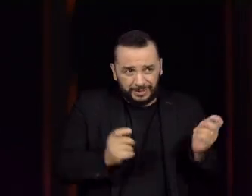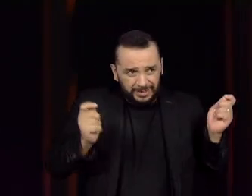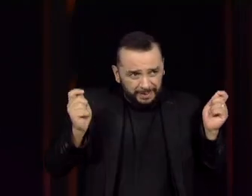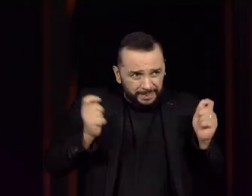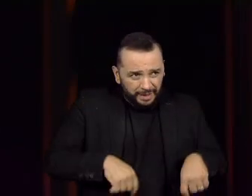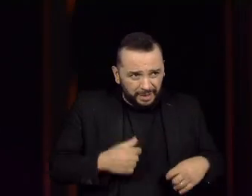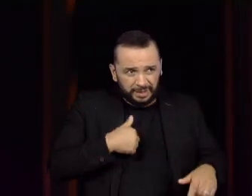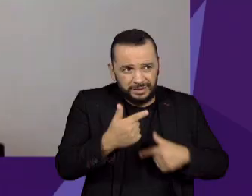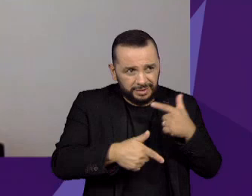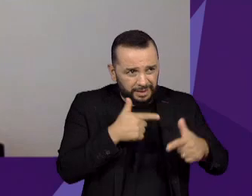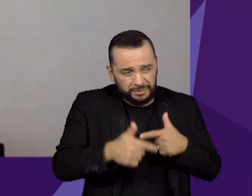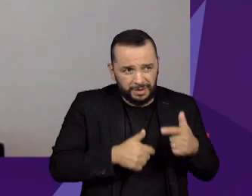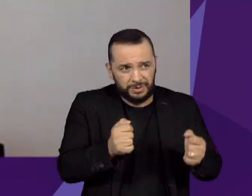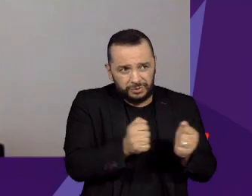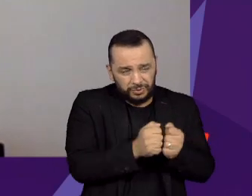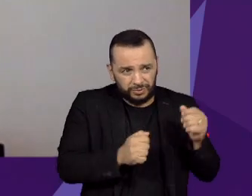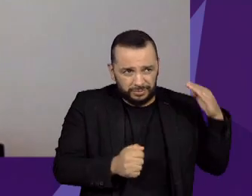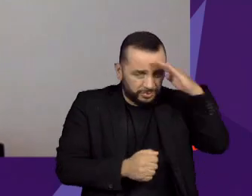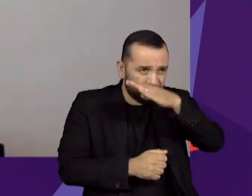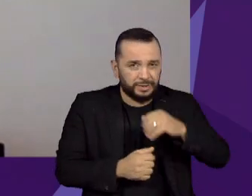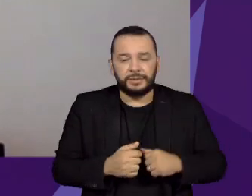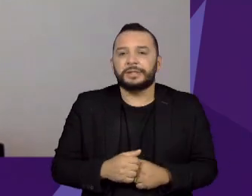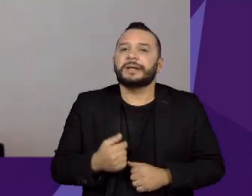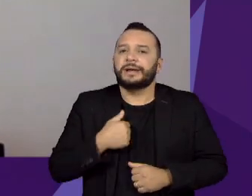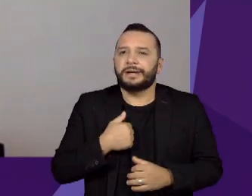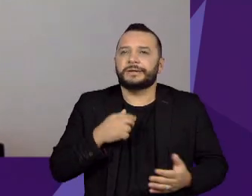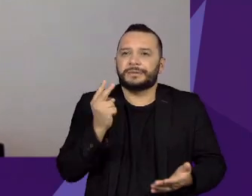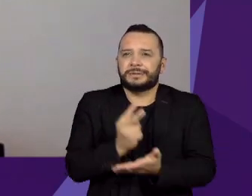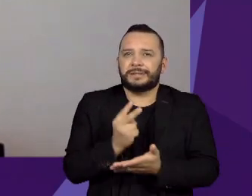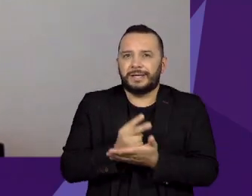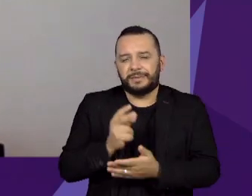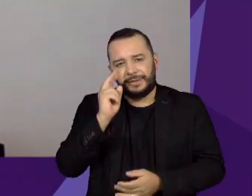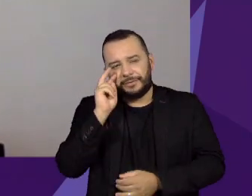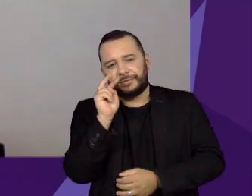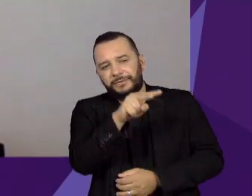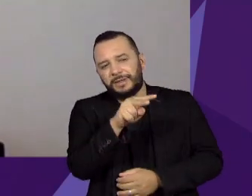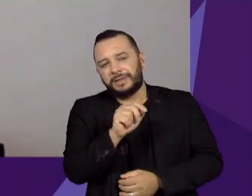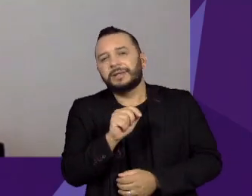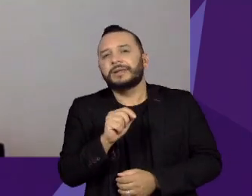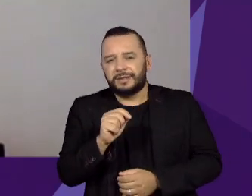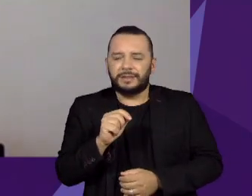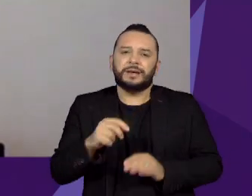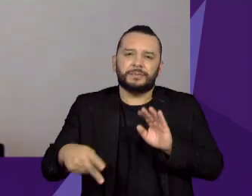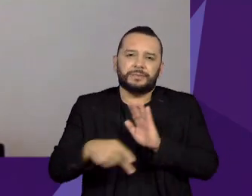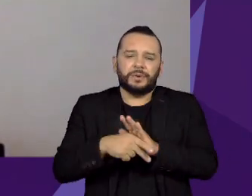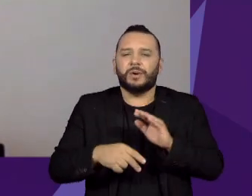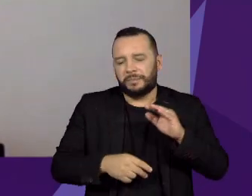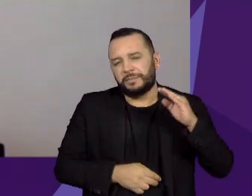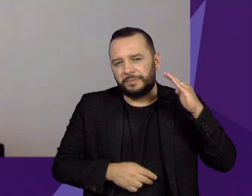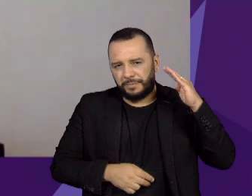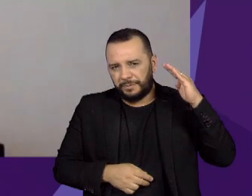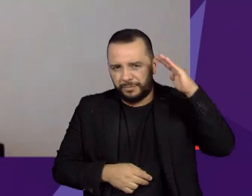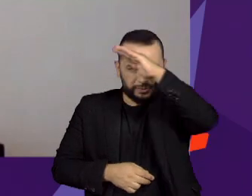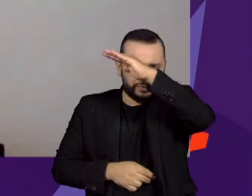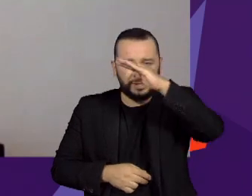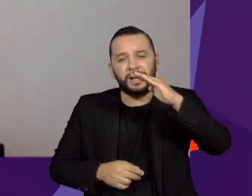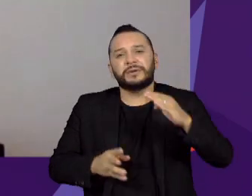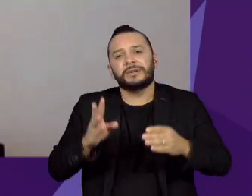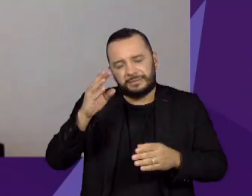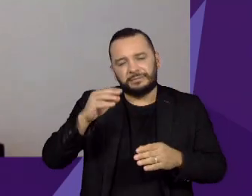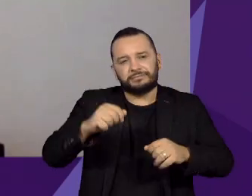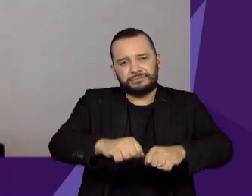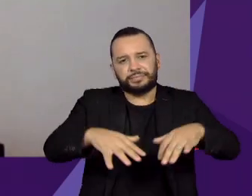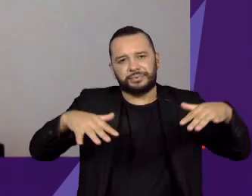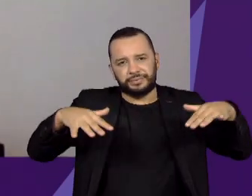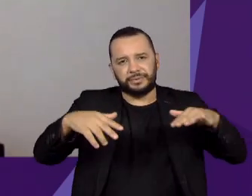um trabalho nesse governo? Eu olhava sempre lá na Câmara a meia distância, ele não tinha grande repercussão dentro daquele plenário, ele não